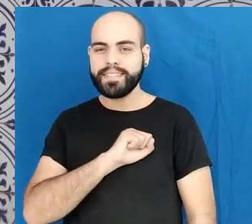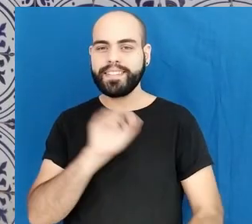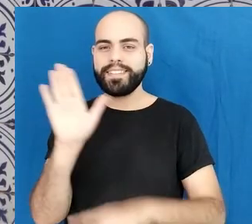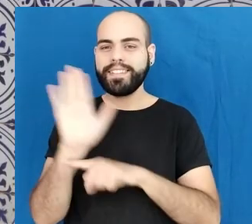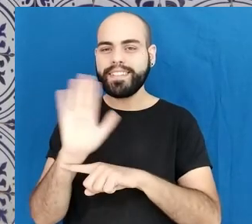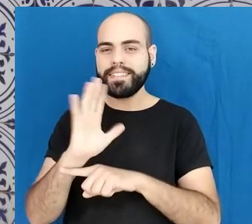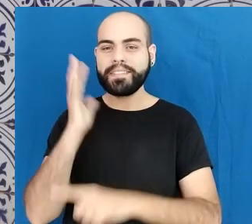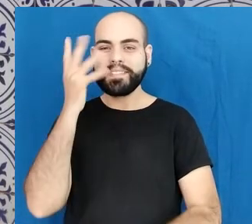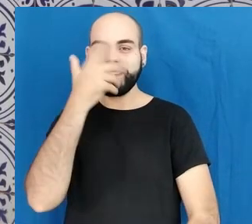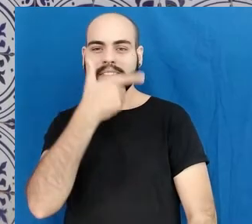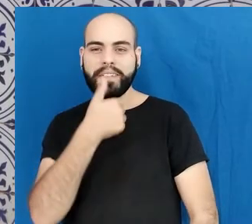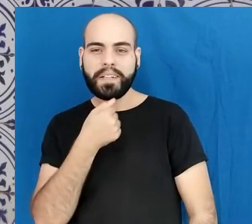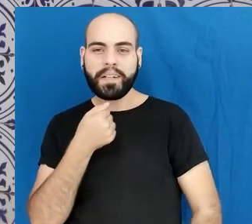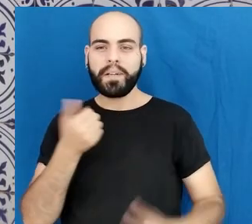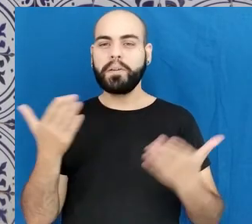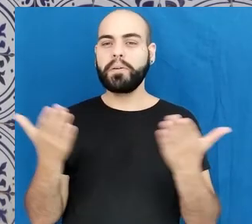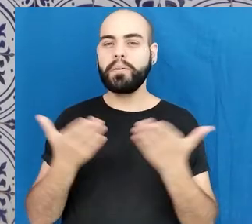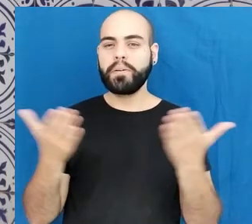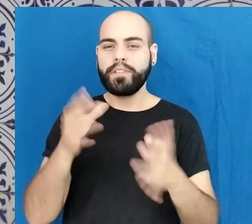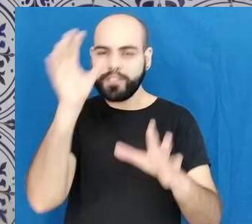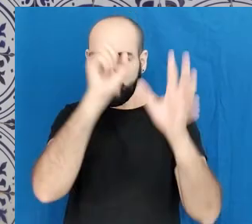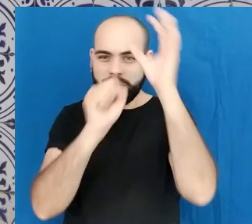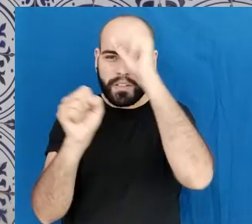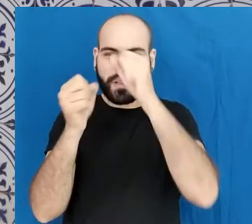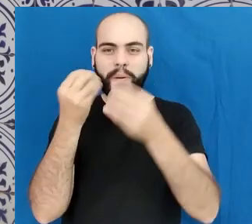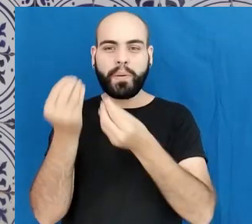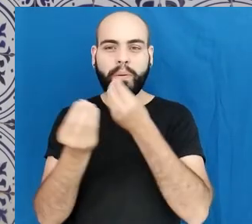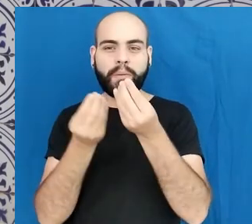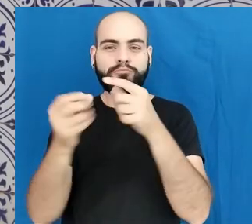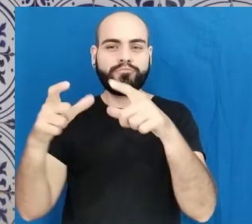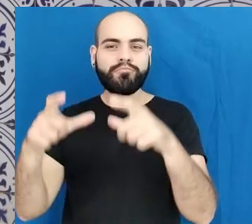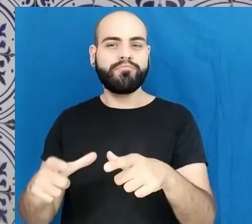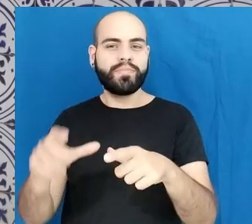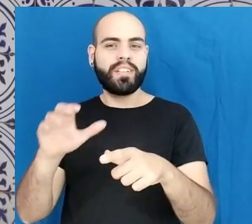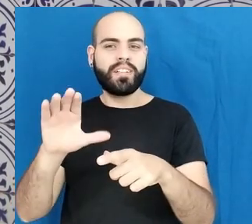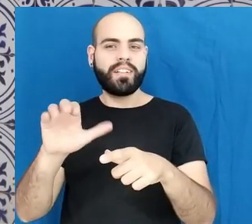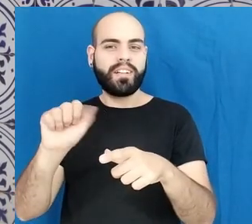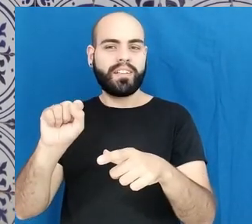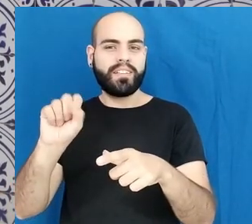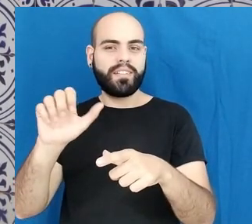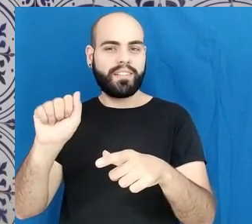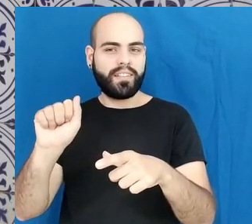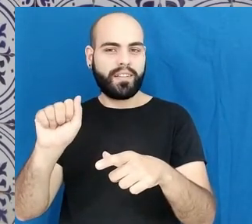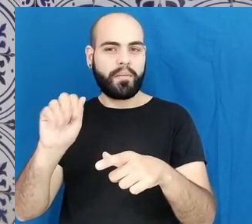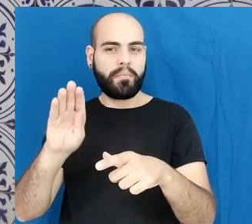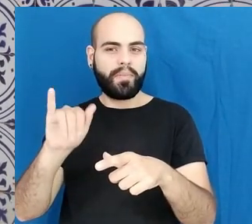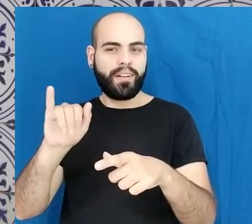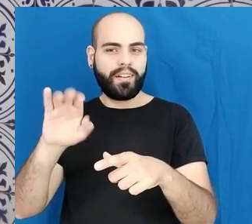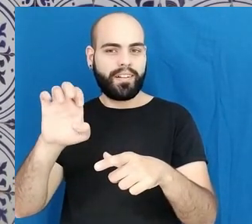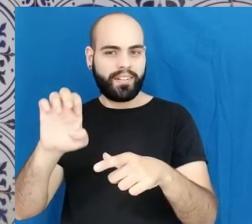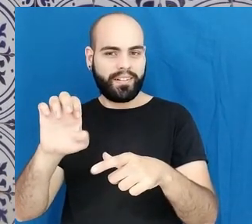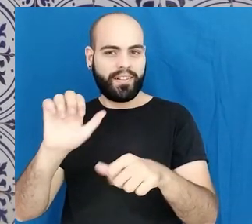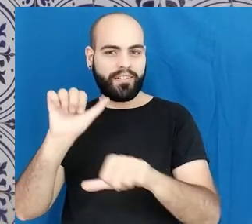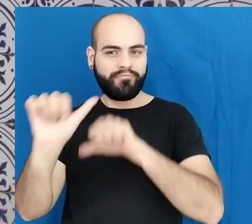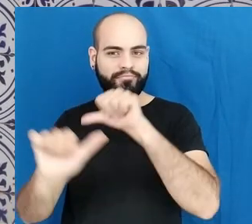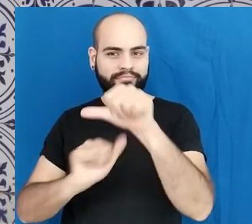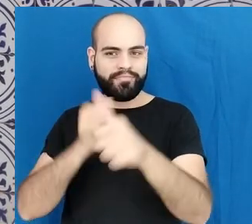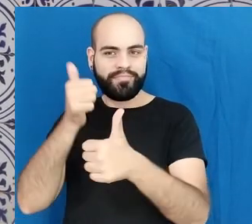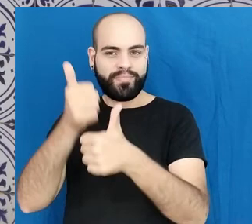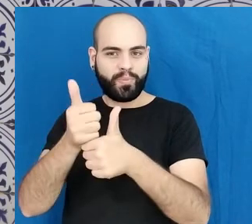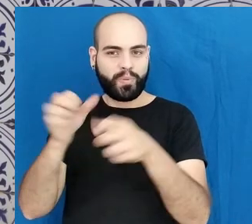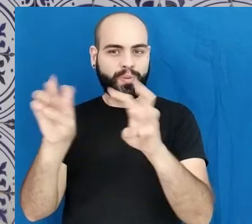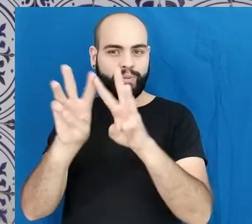Espero que vocês tenham gostado deste mini documentário. Hoje nós podemos aprender como a Casa do Baile se transformou numa espécie de